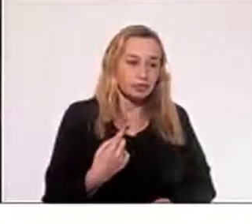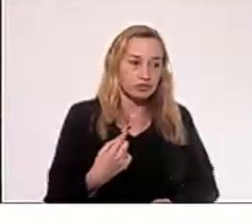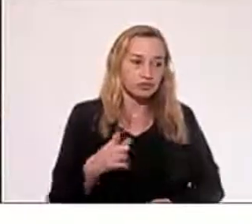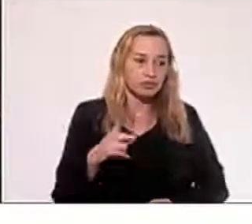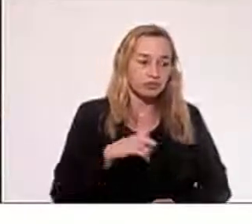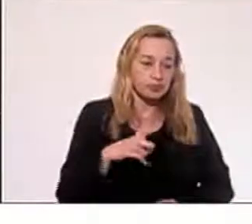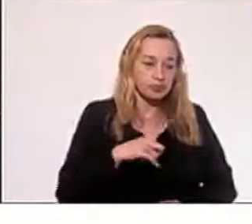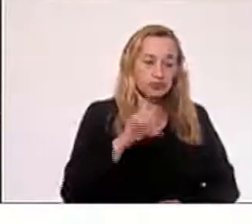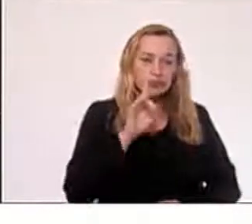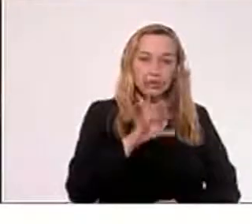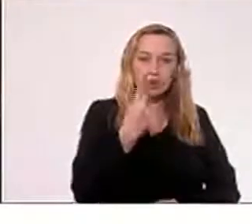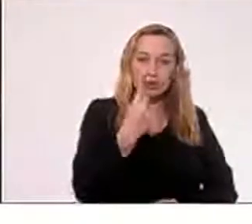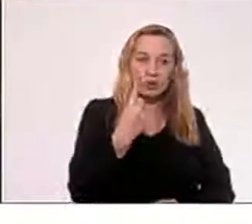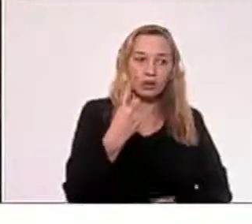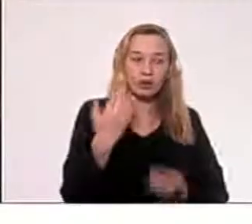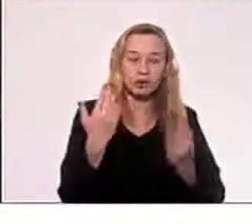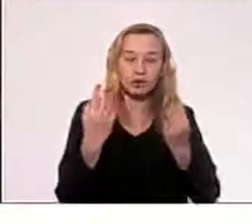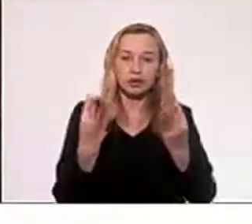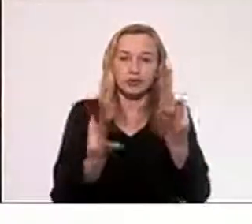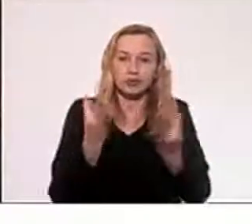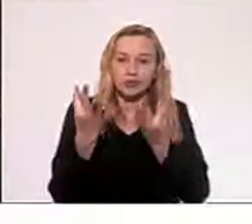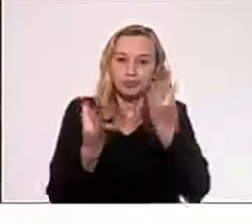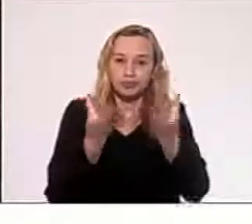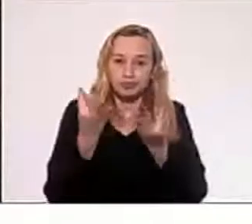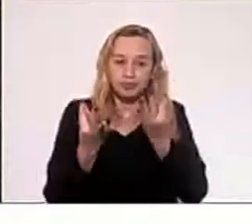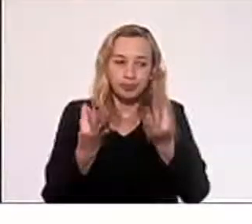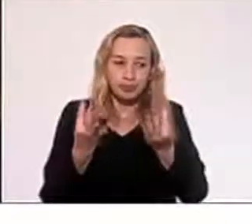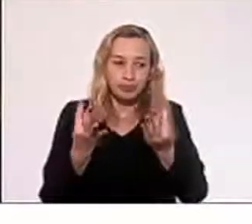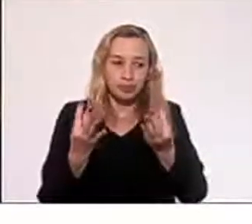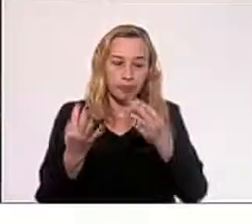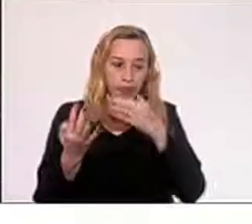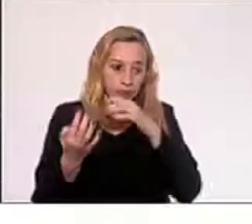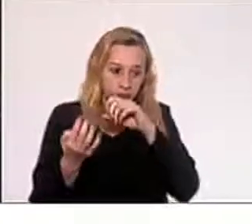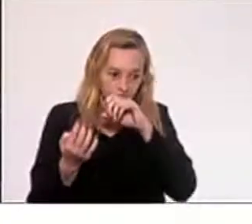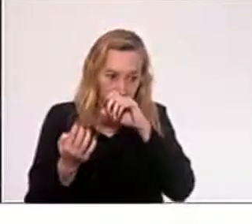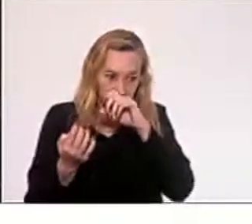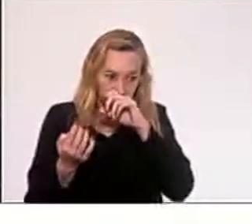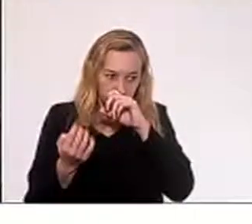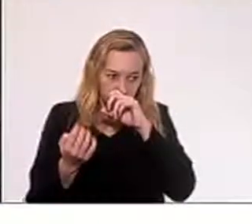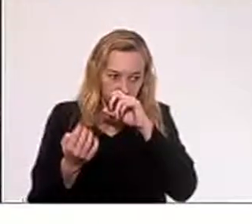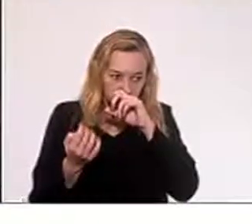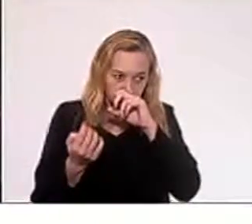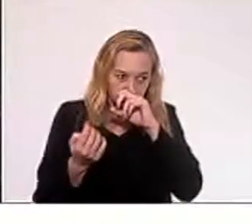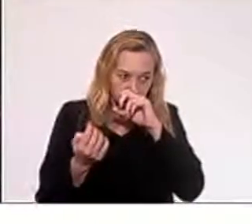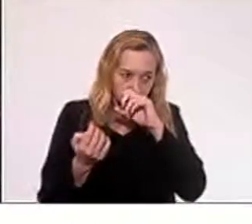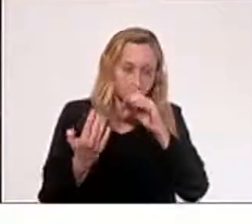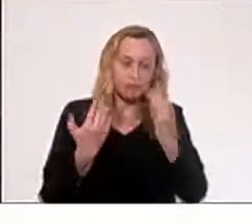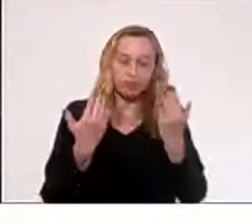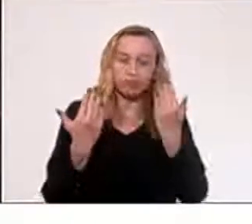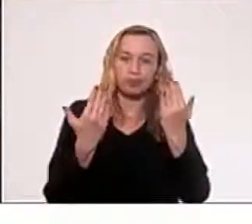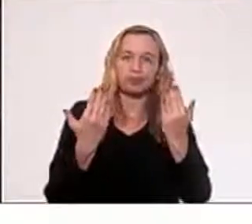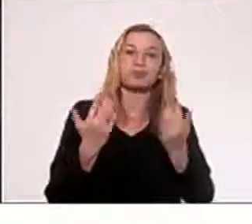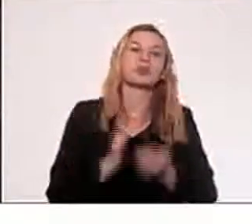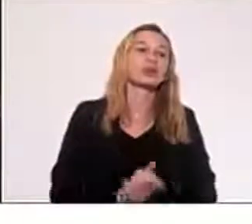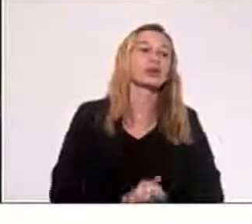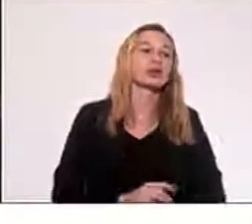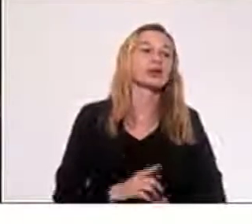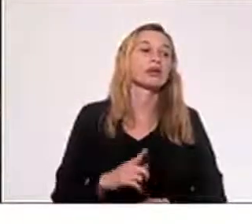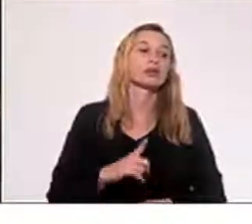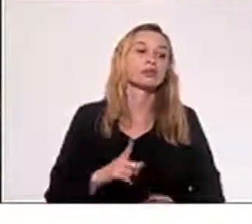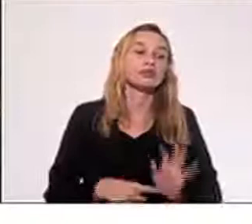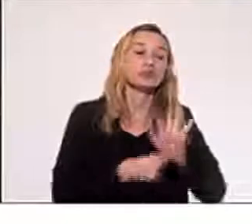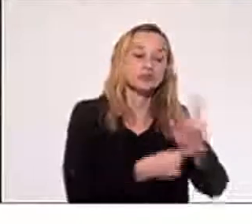tem um psiquiatra, exatamente, um psiquiatra, para atender cerca de 45